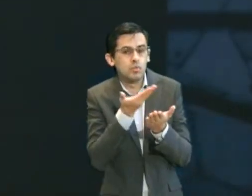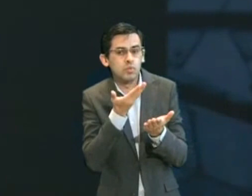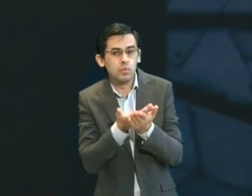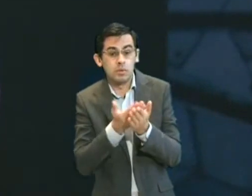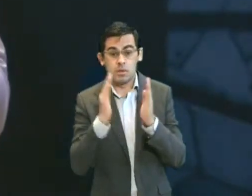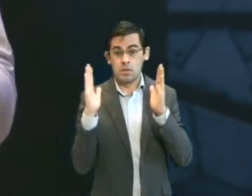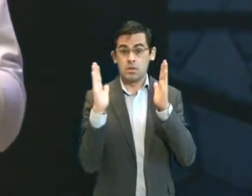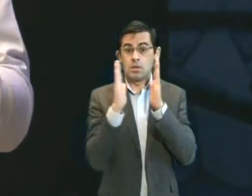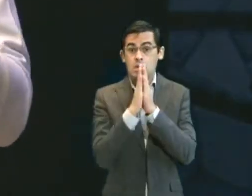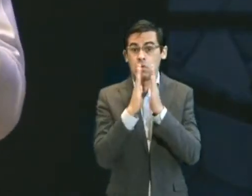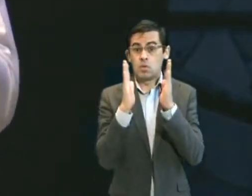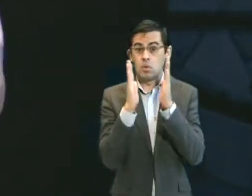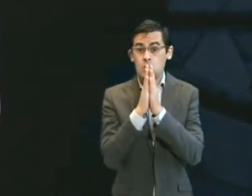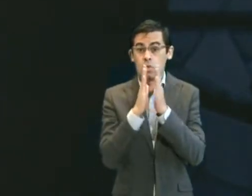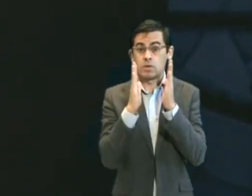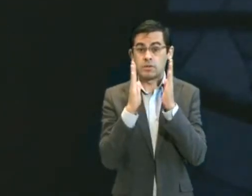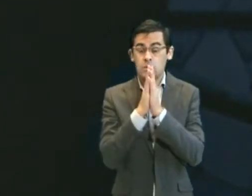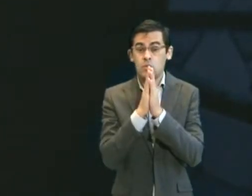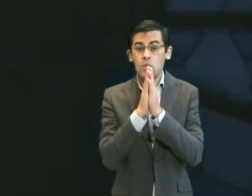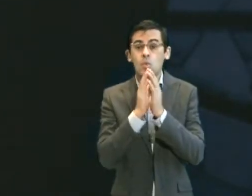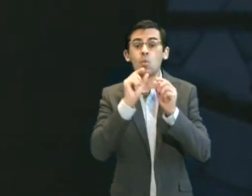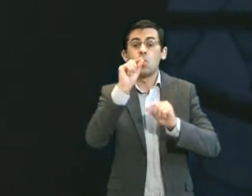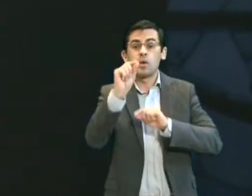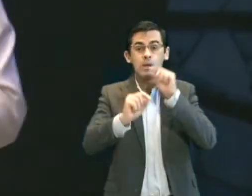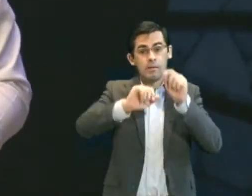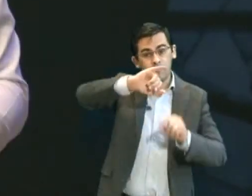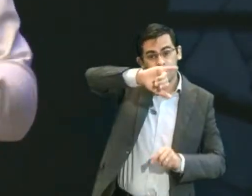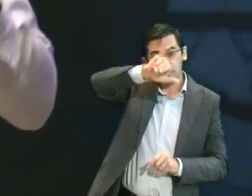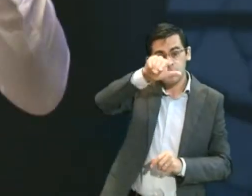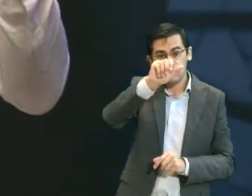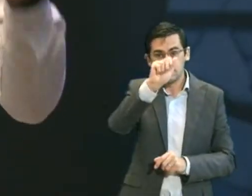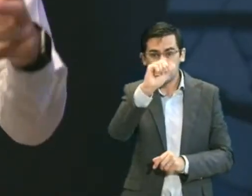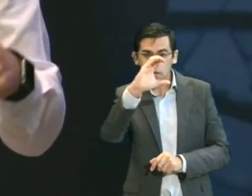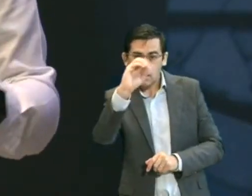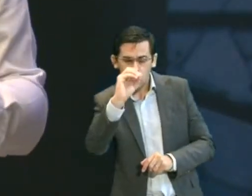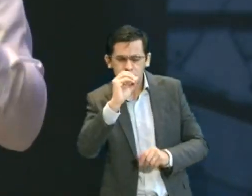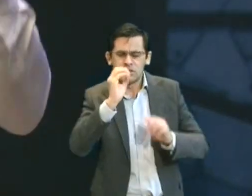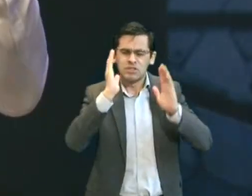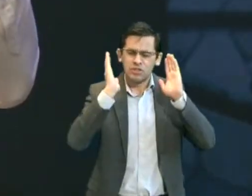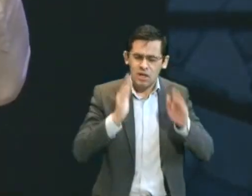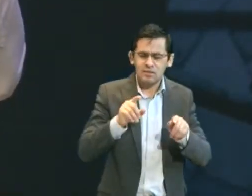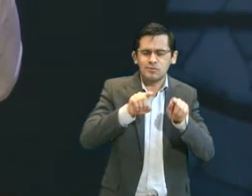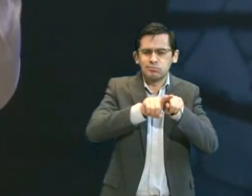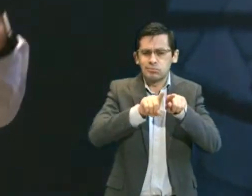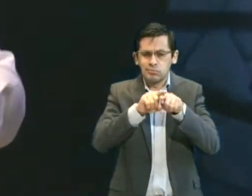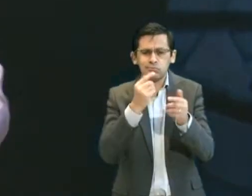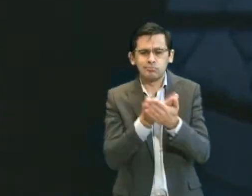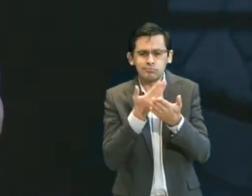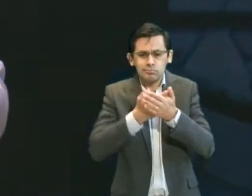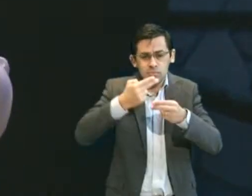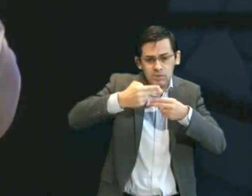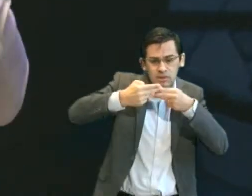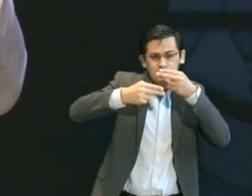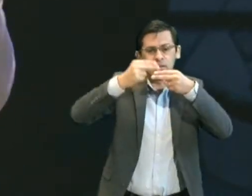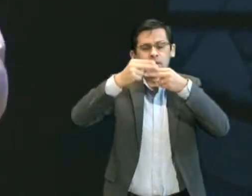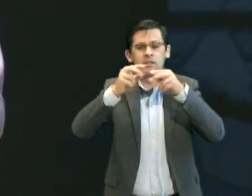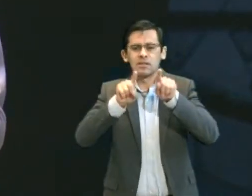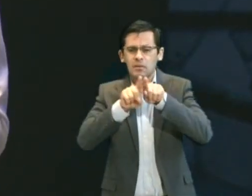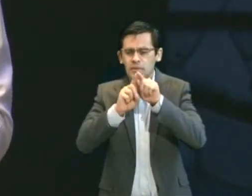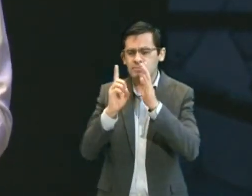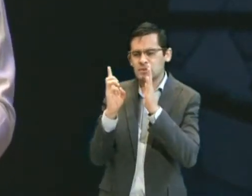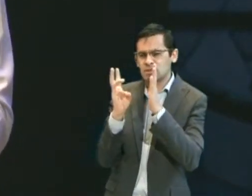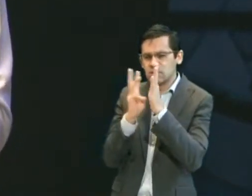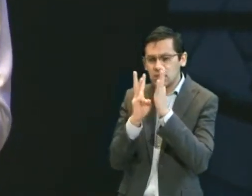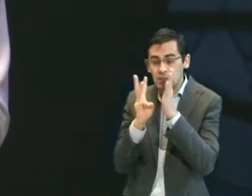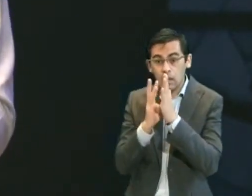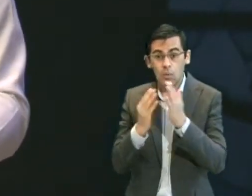a oração de Jacó na Bíblia. Já estudamos a oração de Neemias, a oração de Daniel, e agora eu